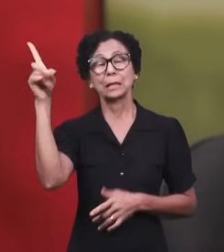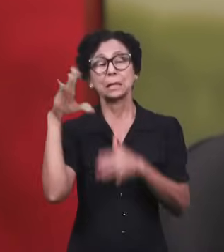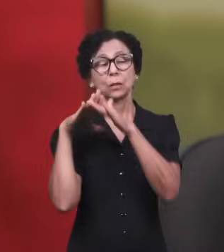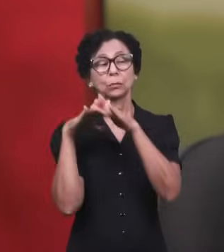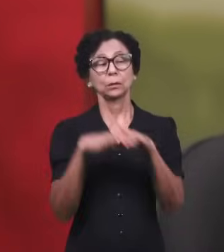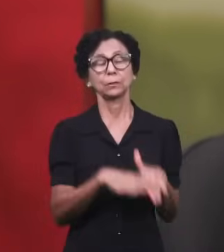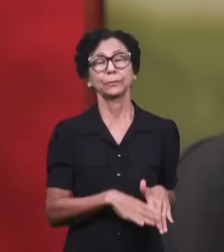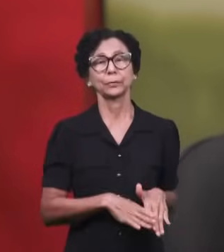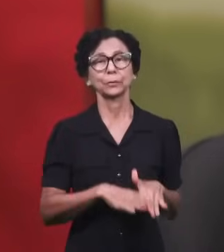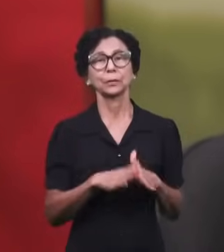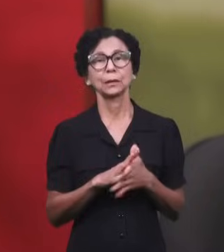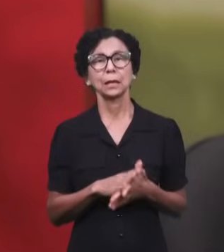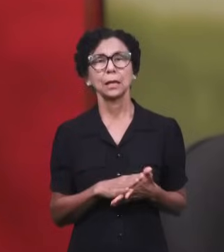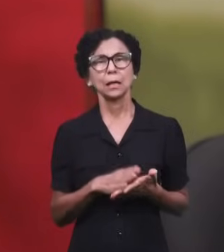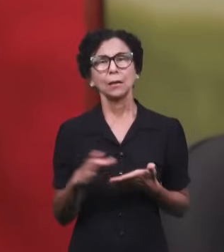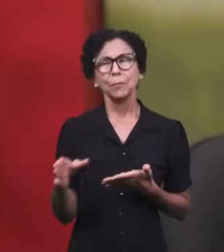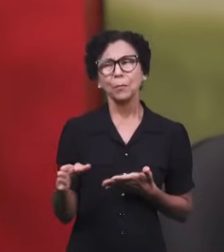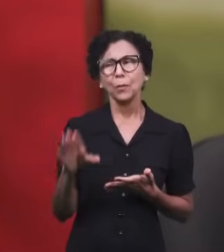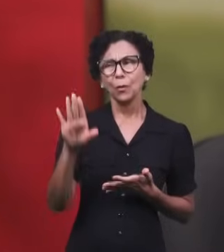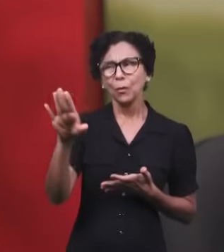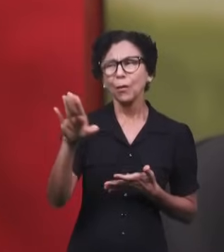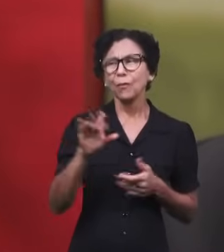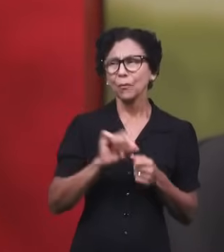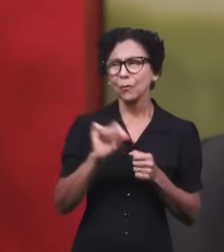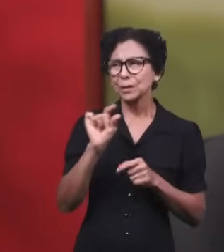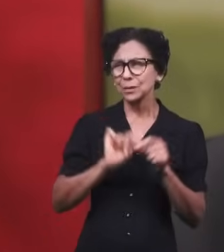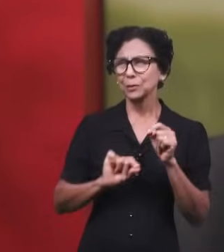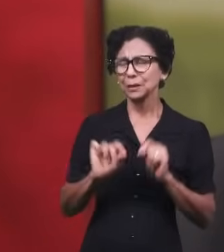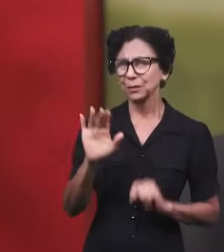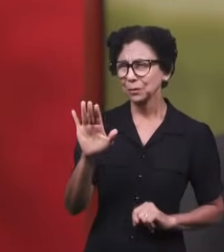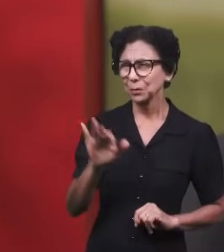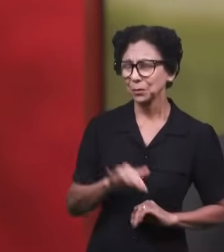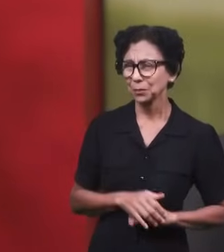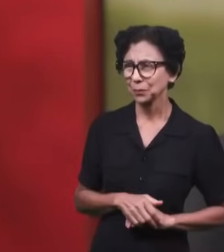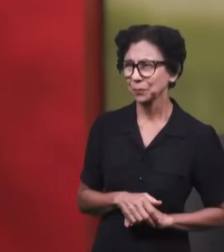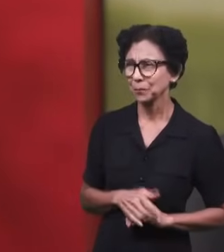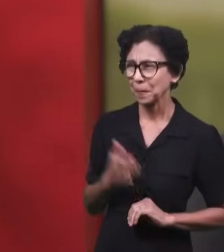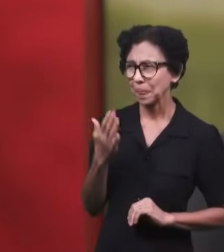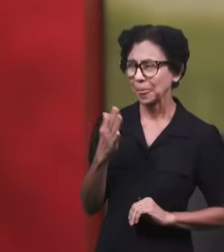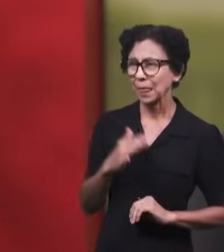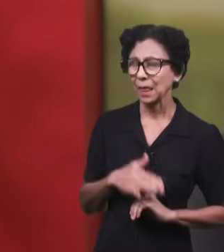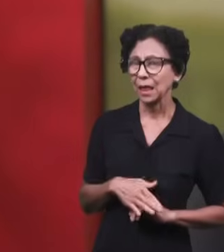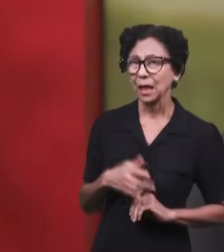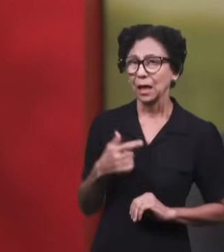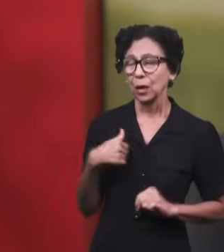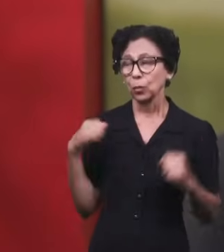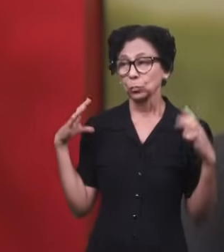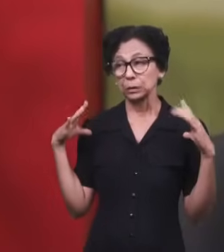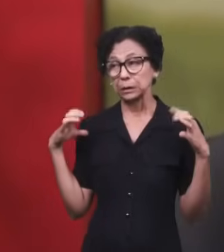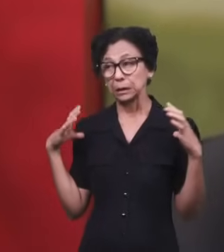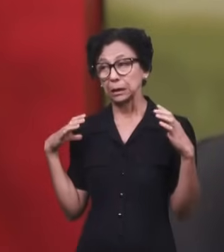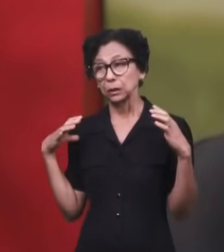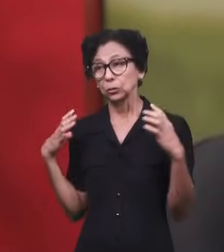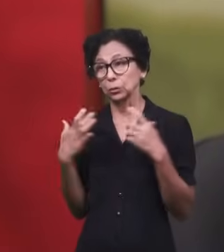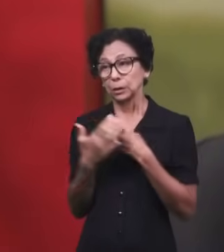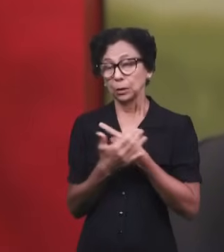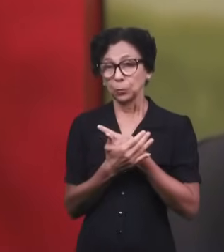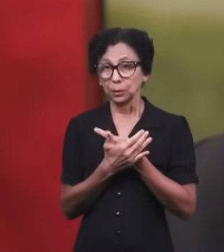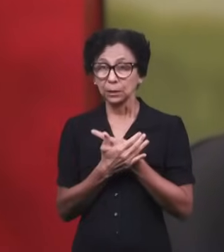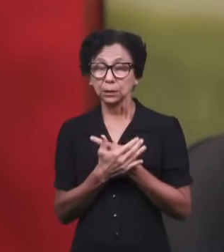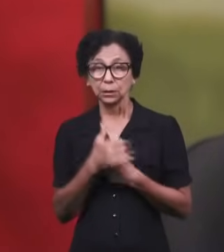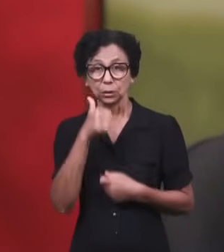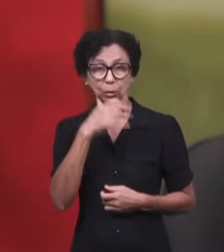ele quer negociar as filhas, faz o seguinte: eu tenho que proteger esses anjos, então eu vou dar minha filha para